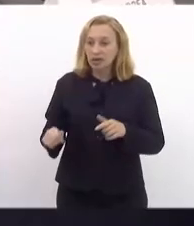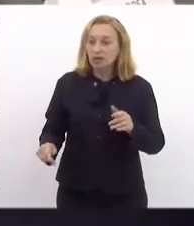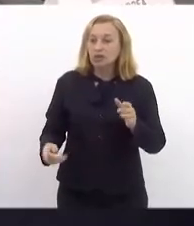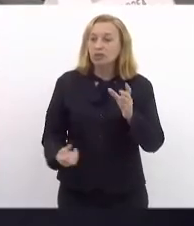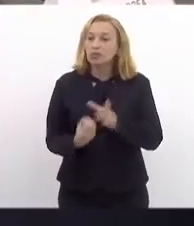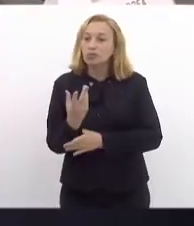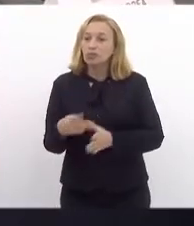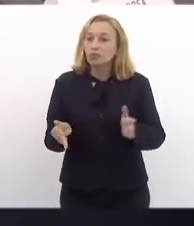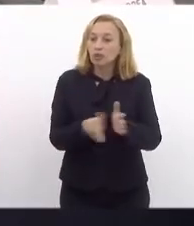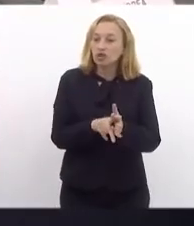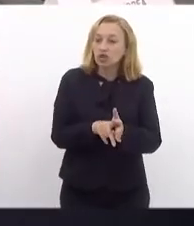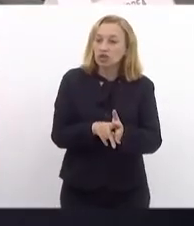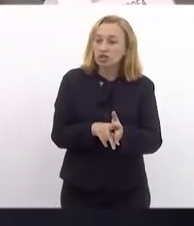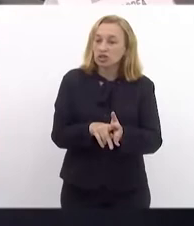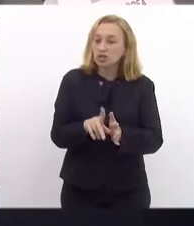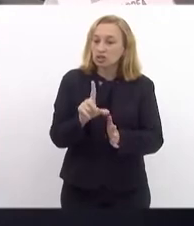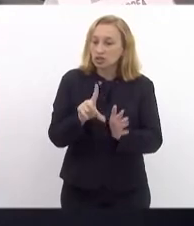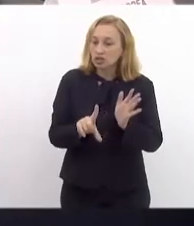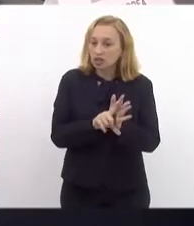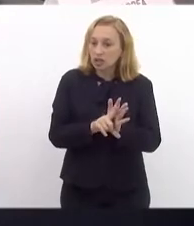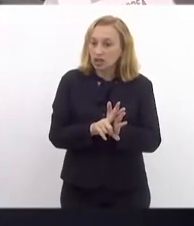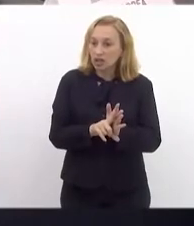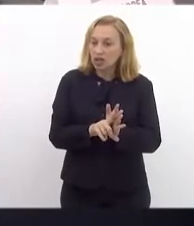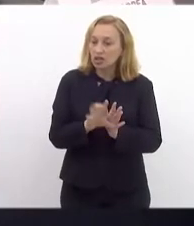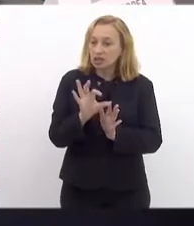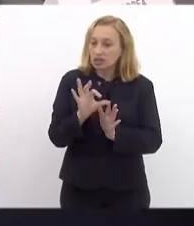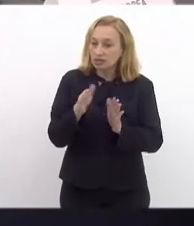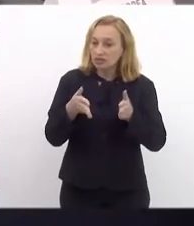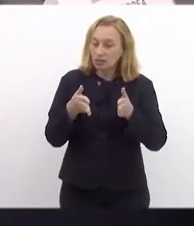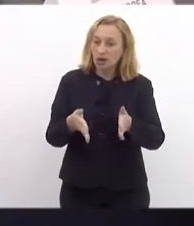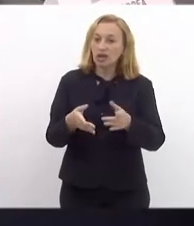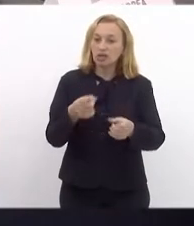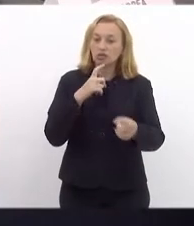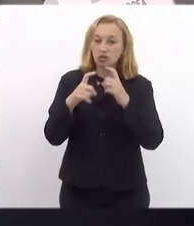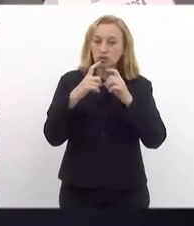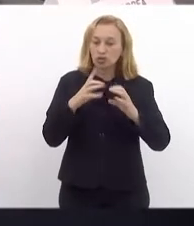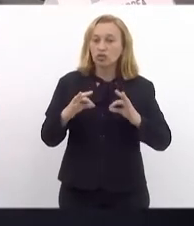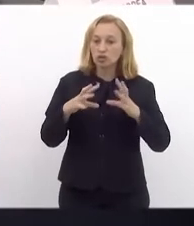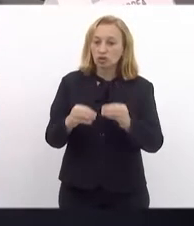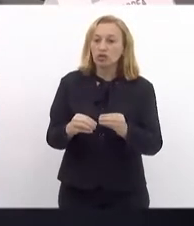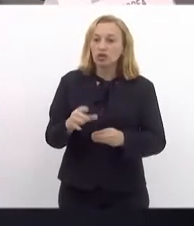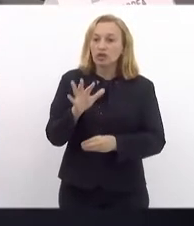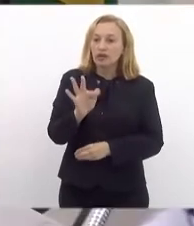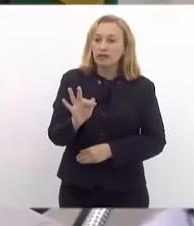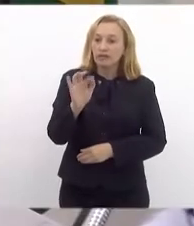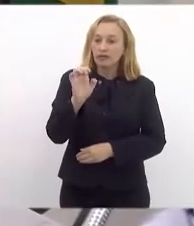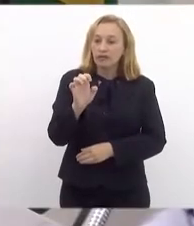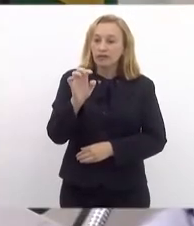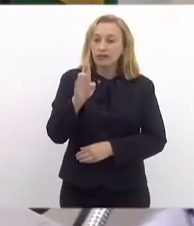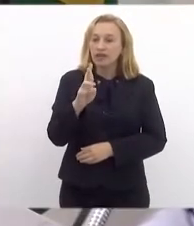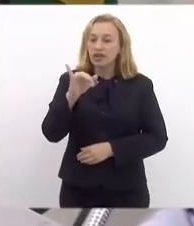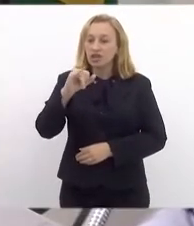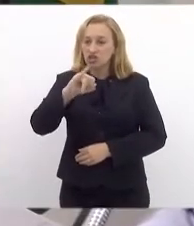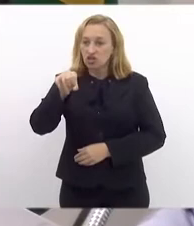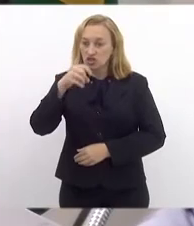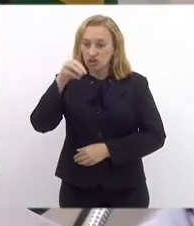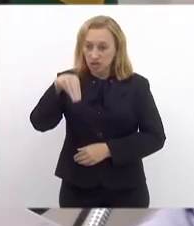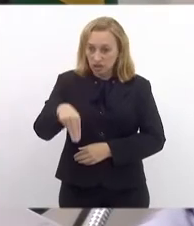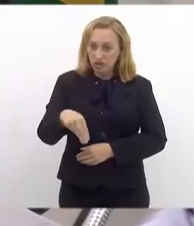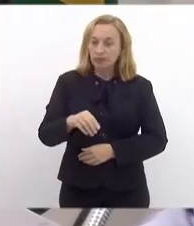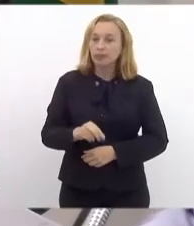de lei específico com excursão é de sete de sete a firjam solicitou no